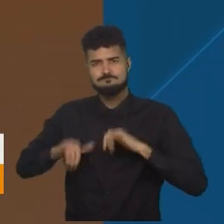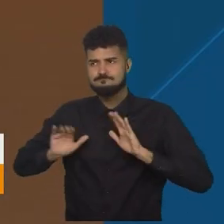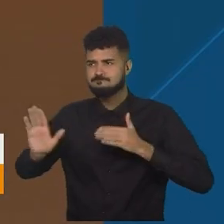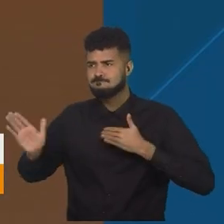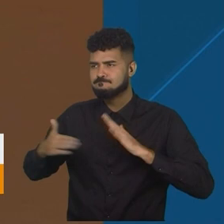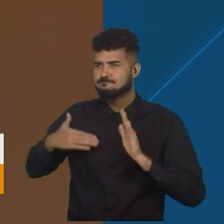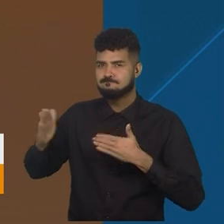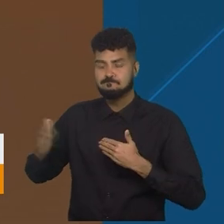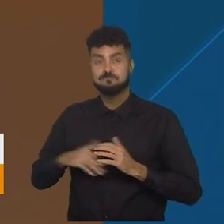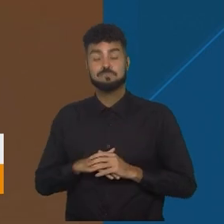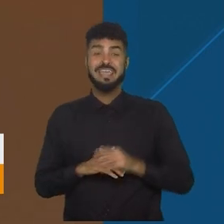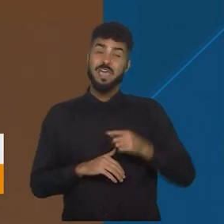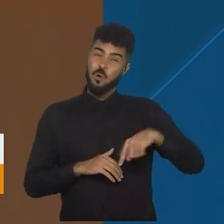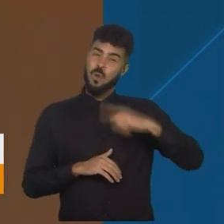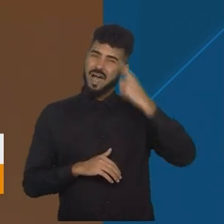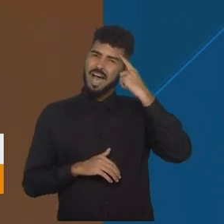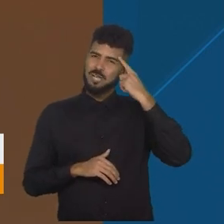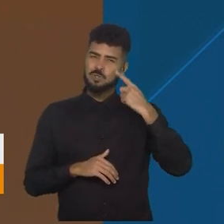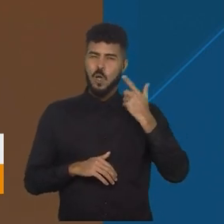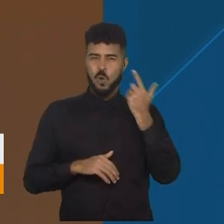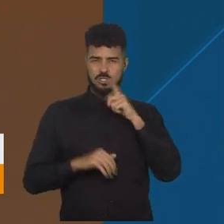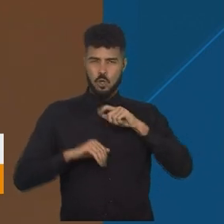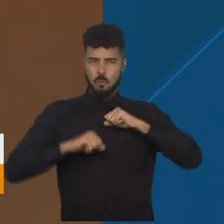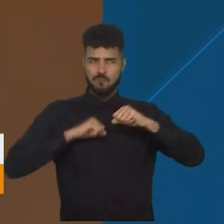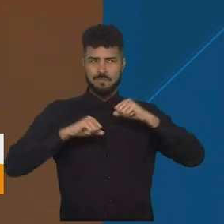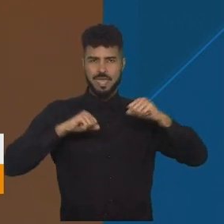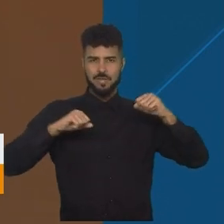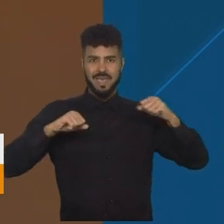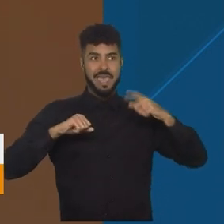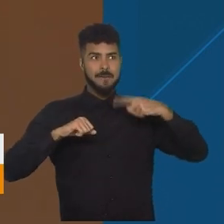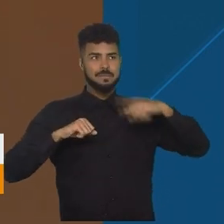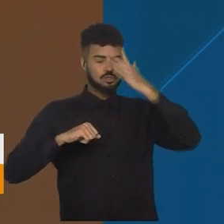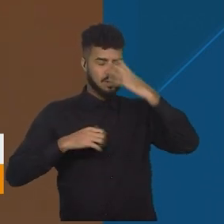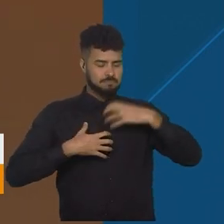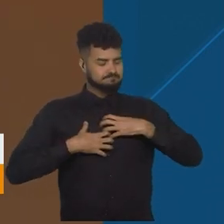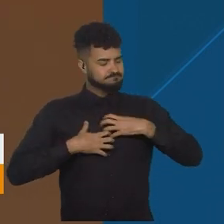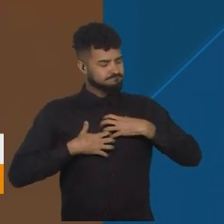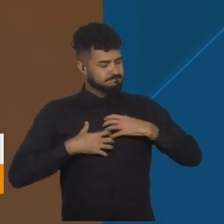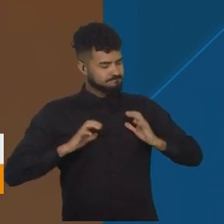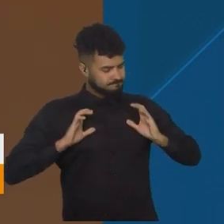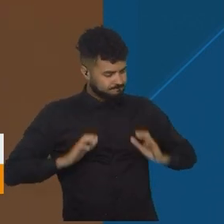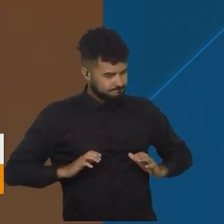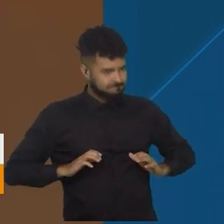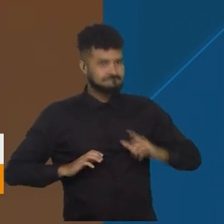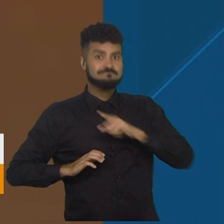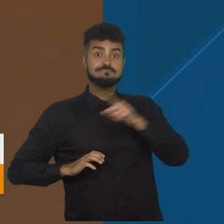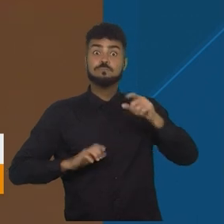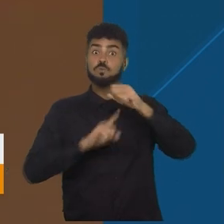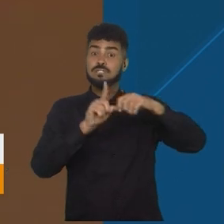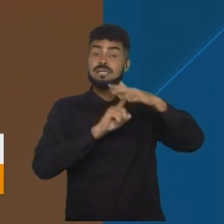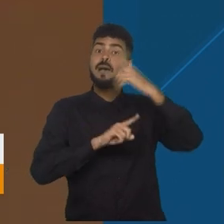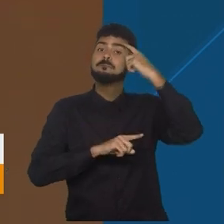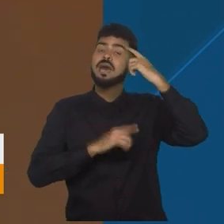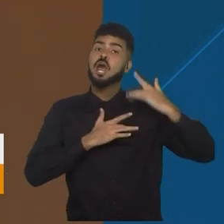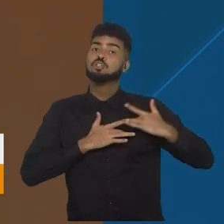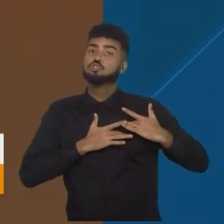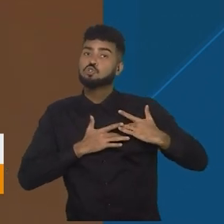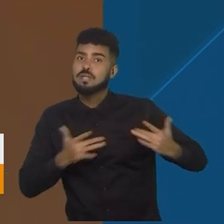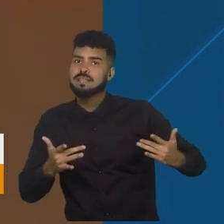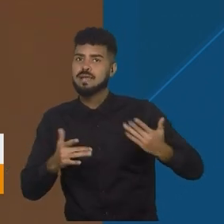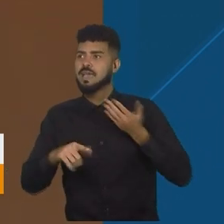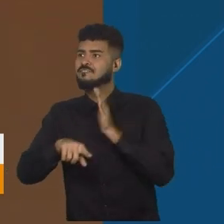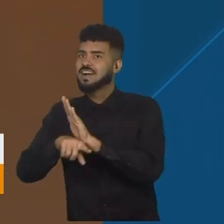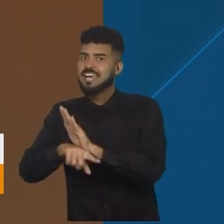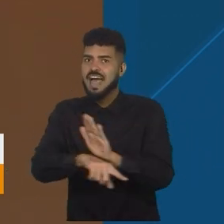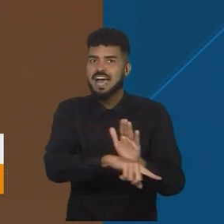que o que a gente resgatou, além dessa noção de cidadania, foi a noção de solidariedade, de